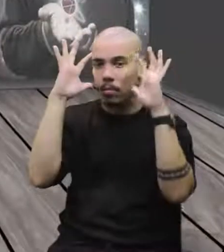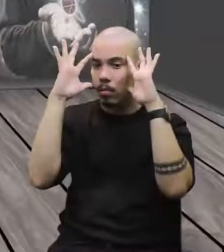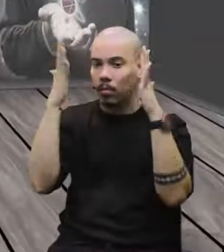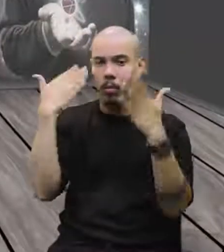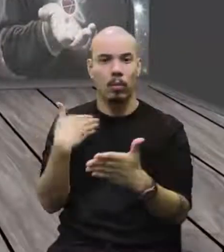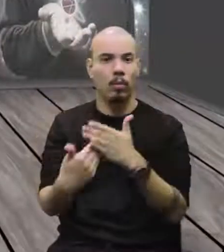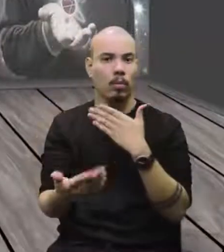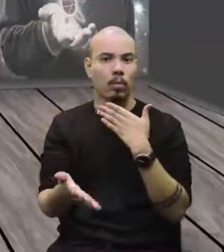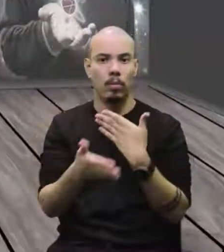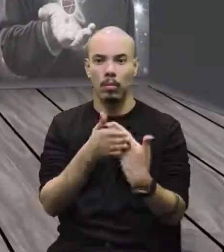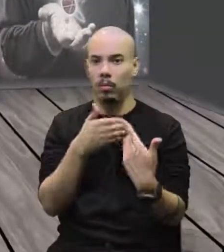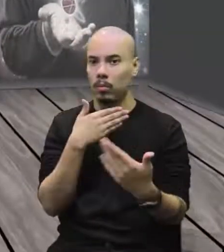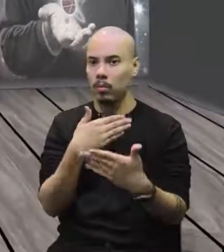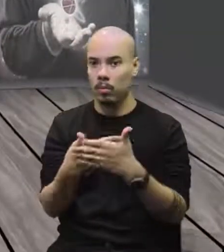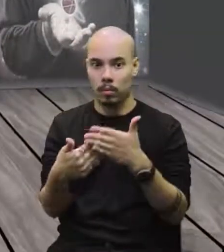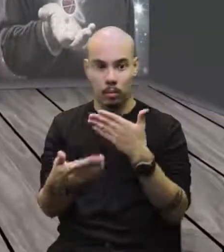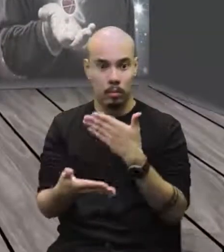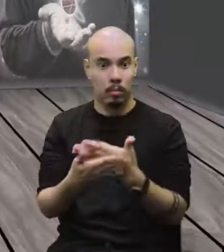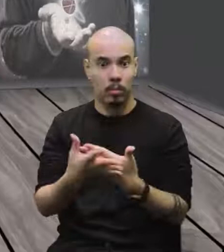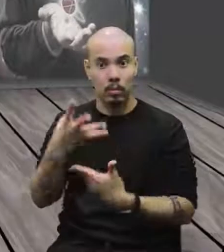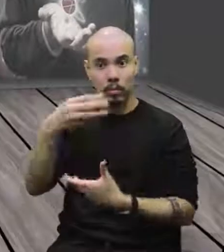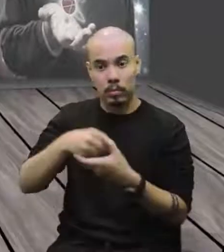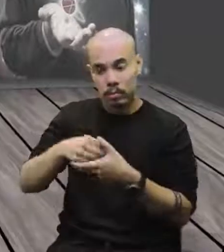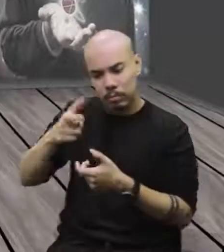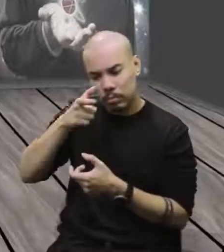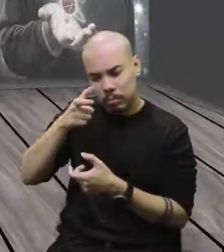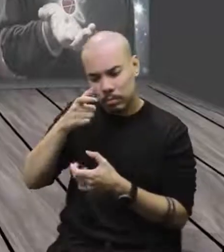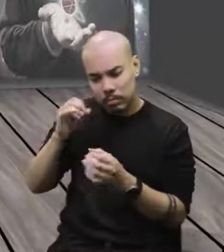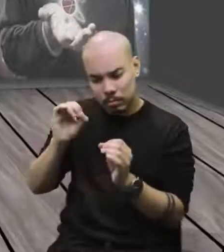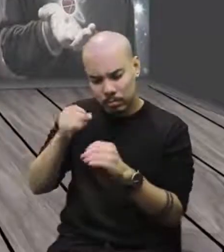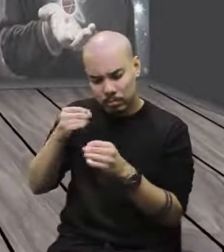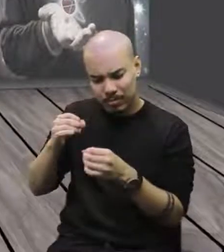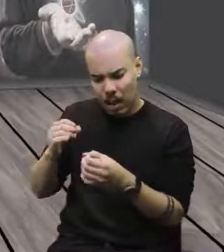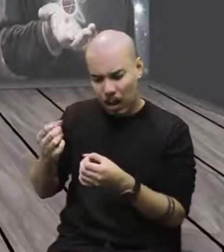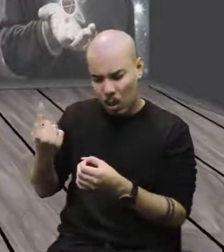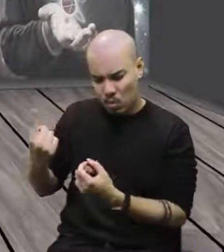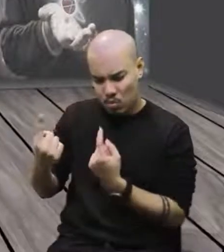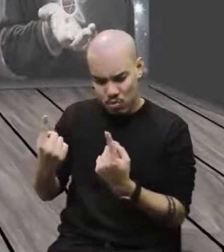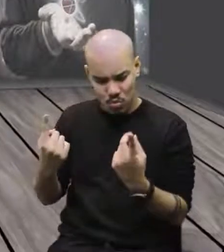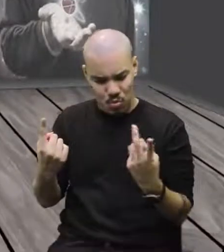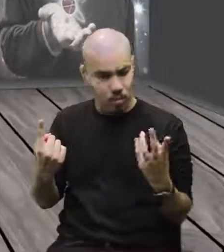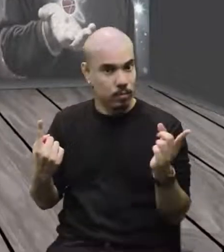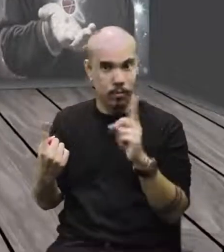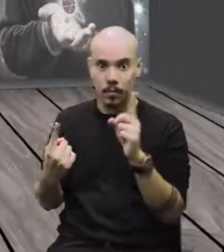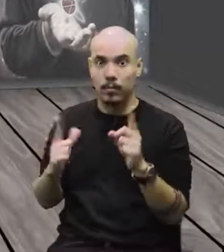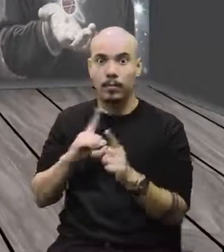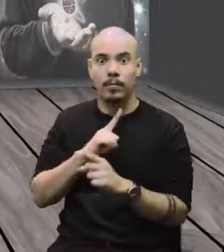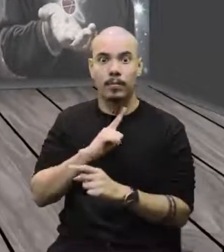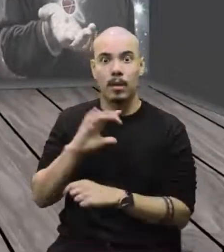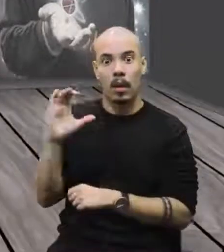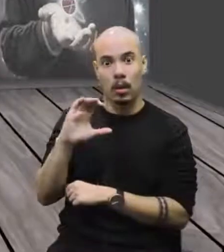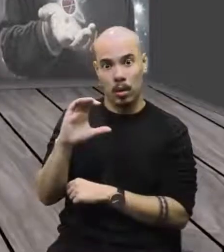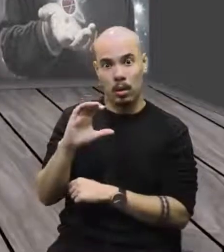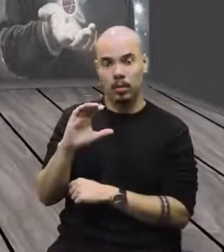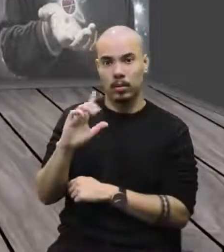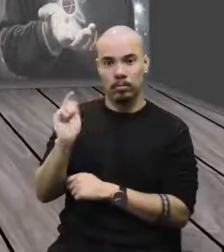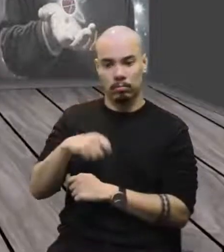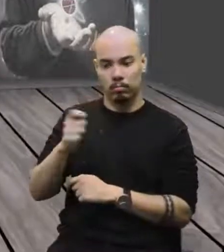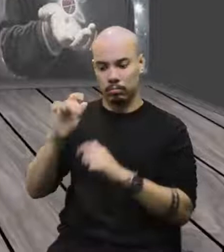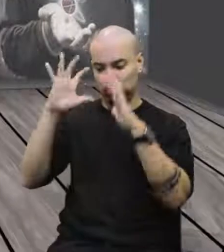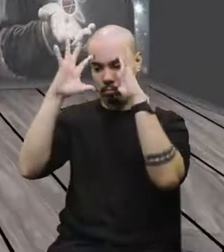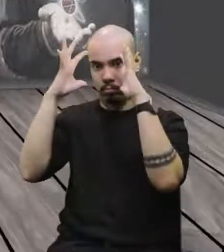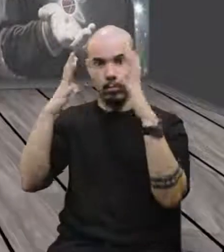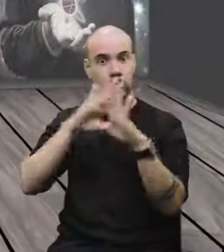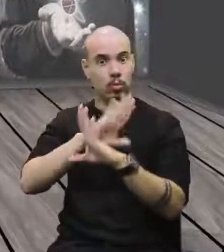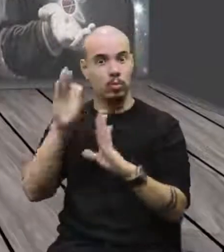uma. Justamente. Se você no laboratório, você não está medindo as cargas ali. Você não tem as cargas, você tem a corrente. Então, vamos fazer uma equação que tenha a